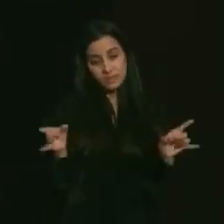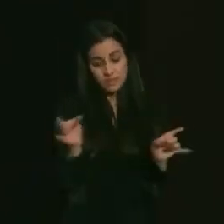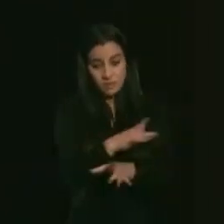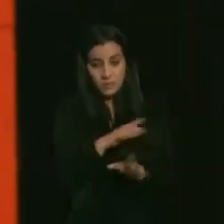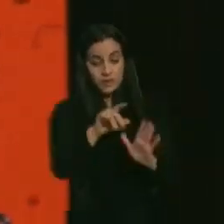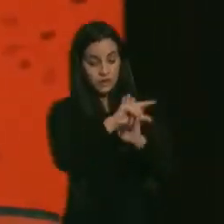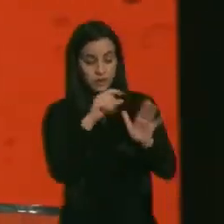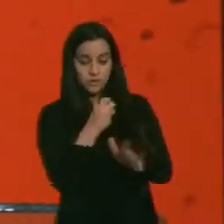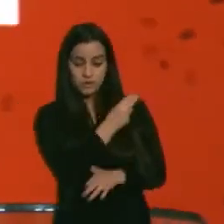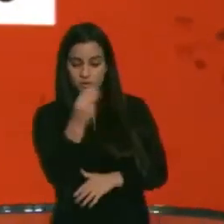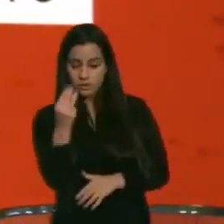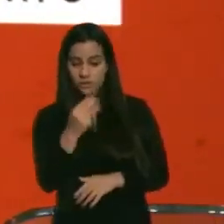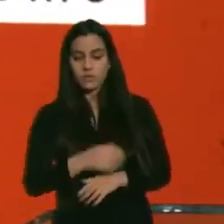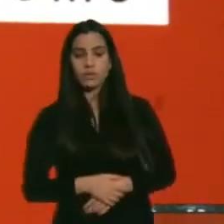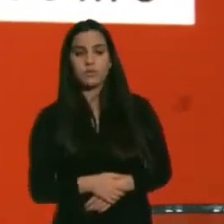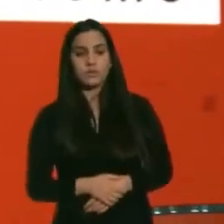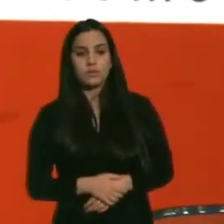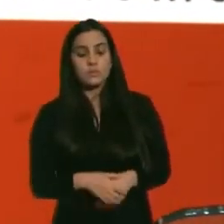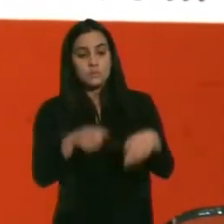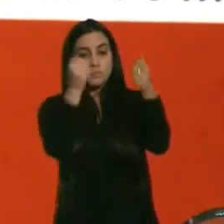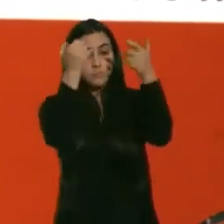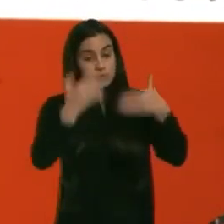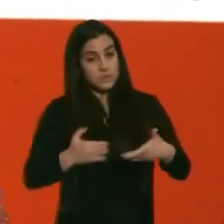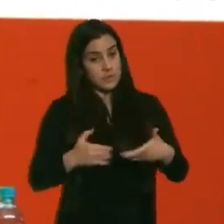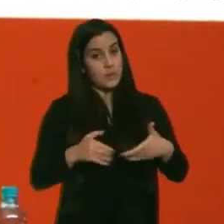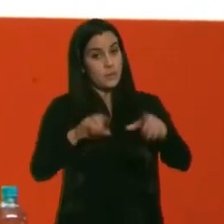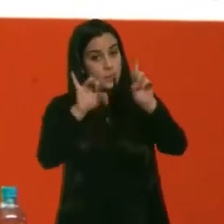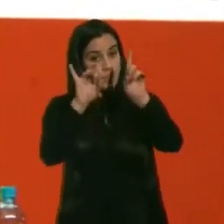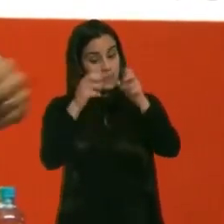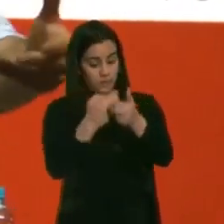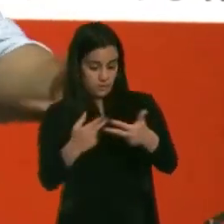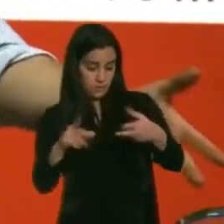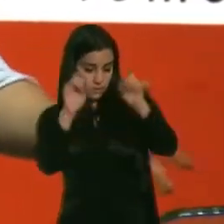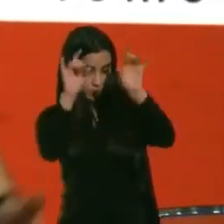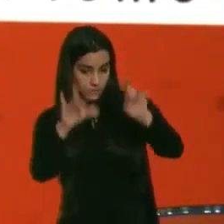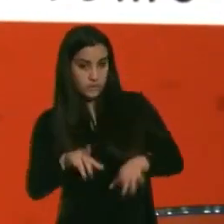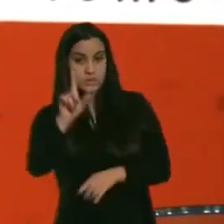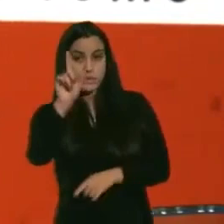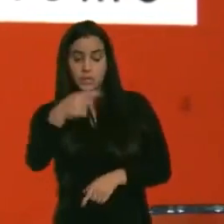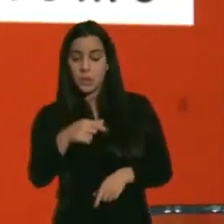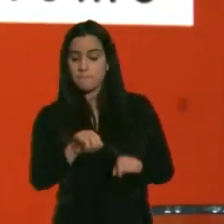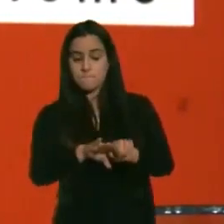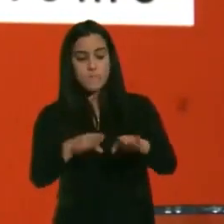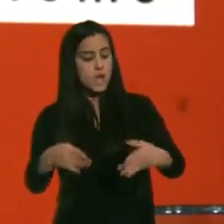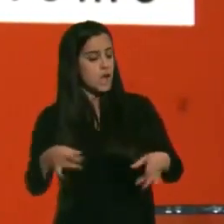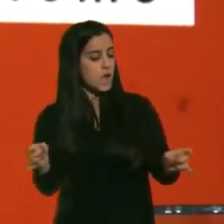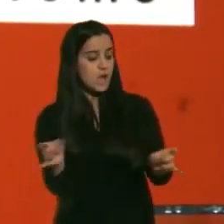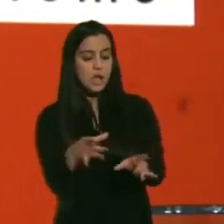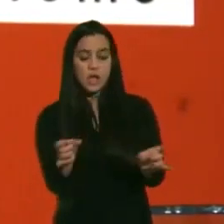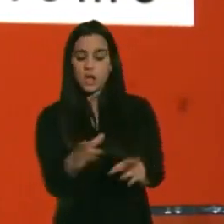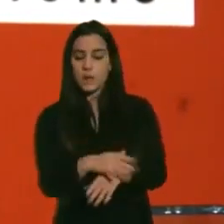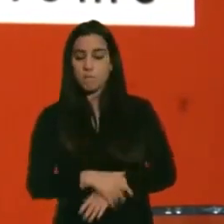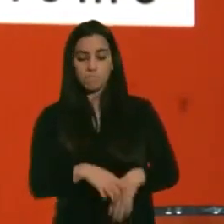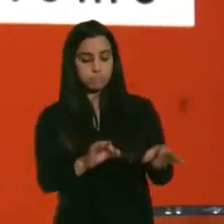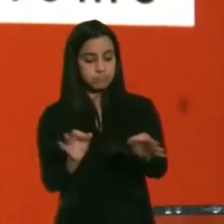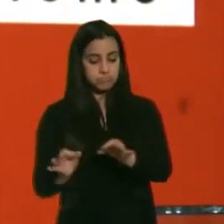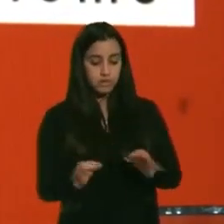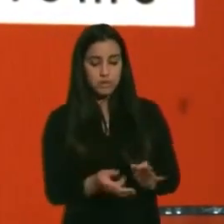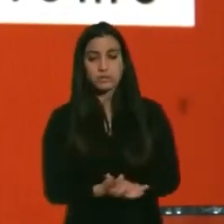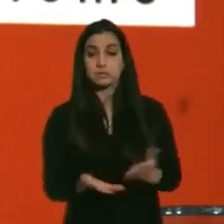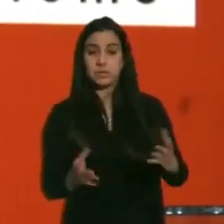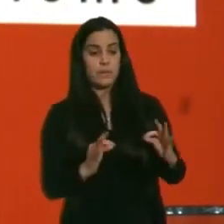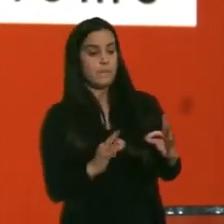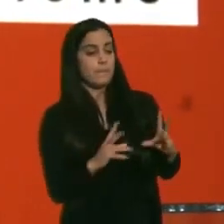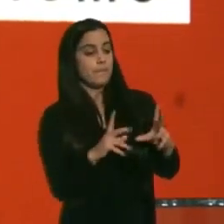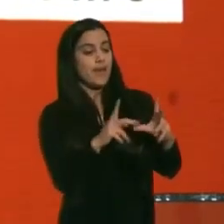3, dizendo que esse banquete está posto para todos